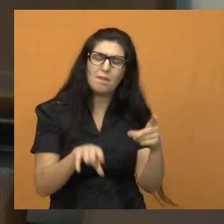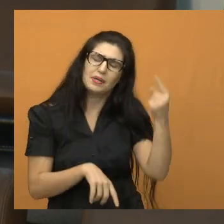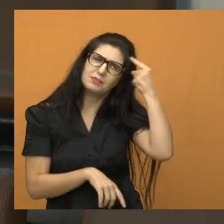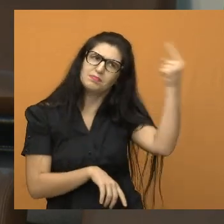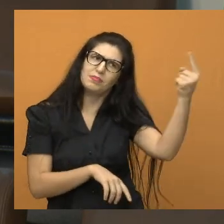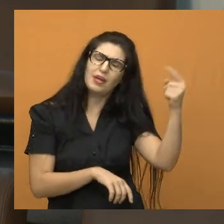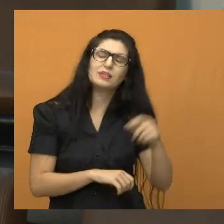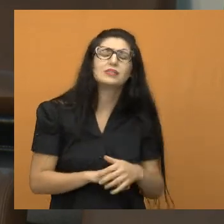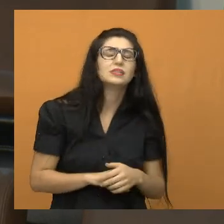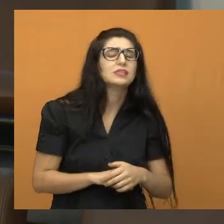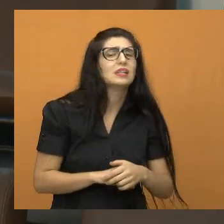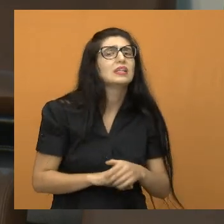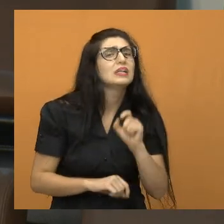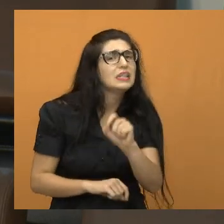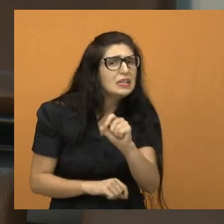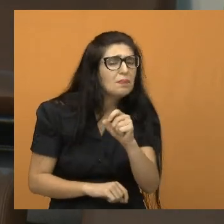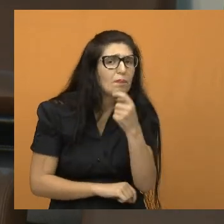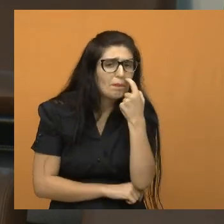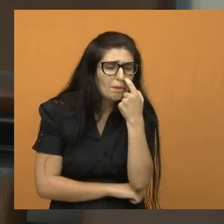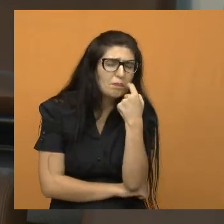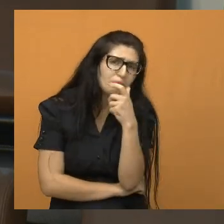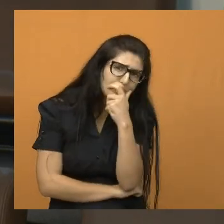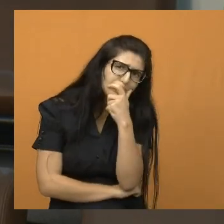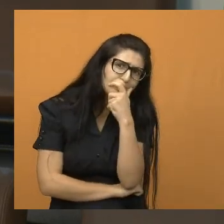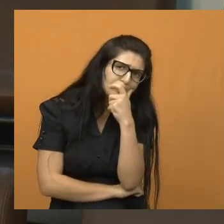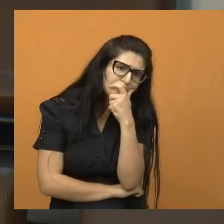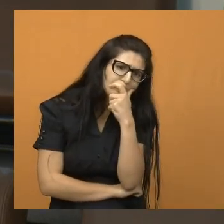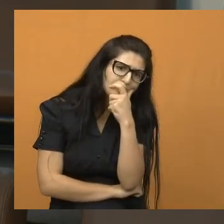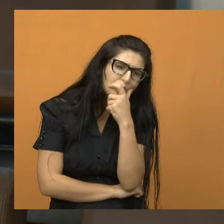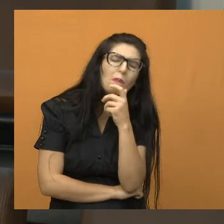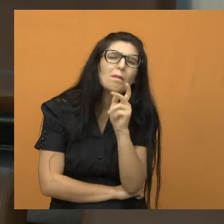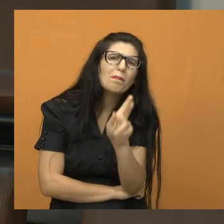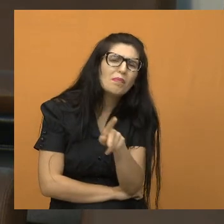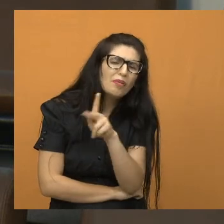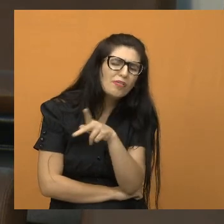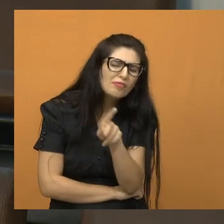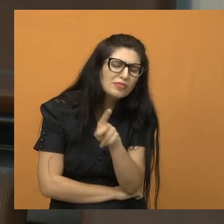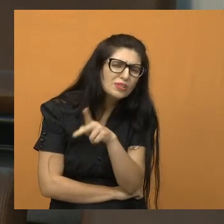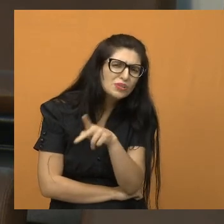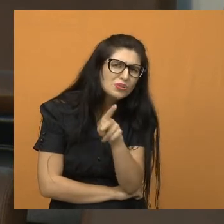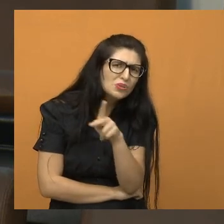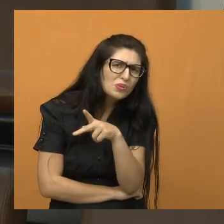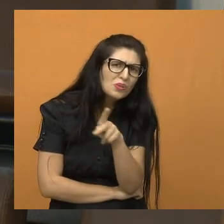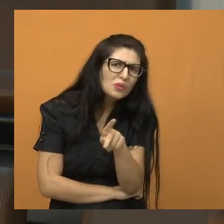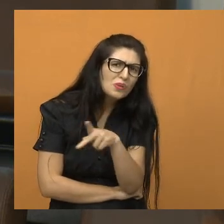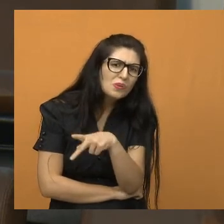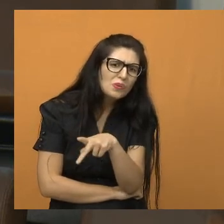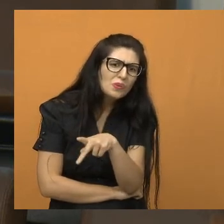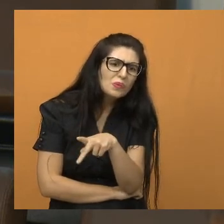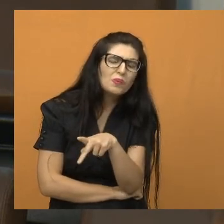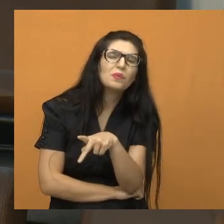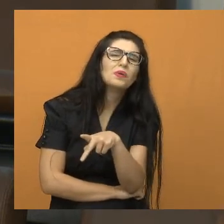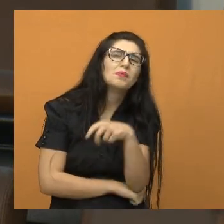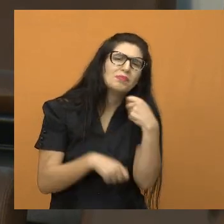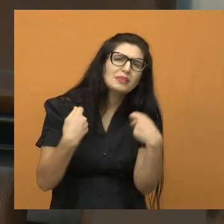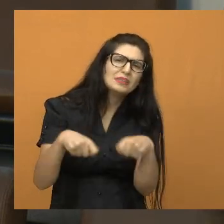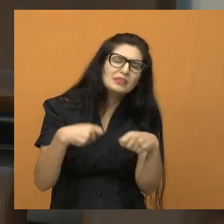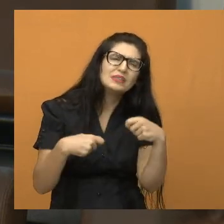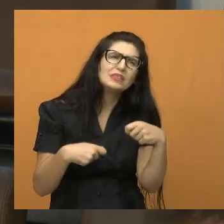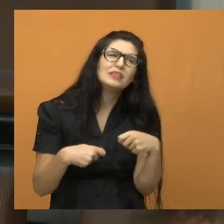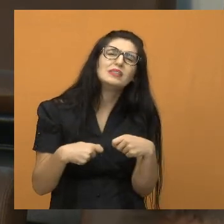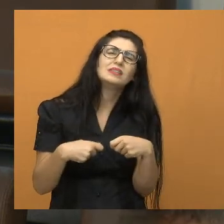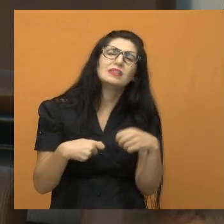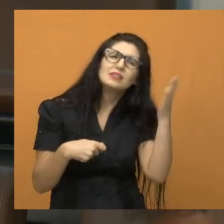os professores talvez ainda não sabem o papel, o valor do seu papel. Eu vejo